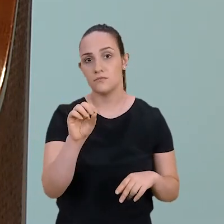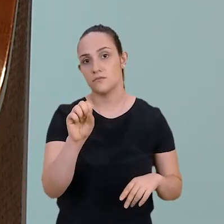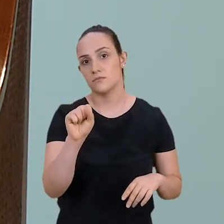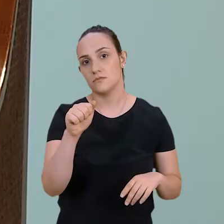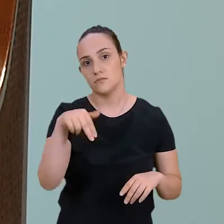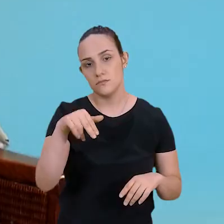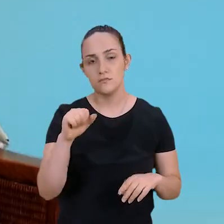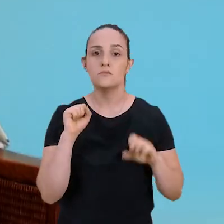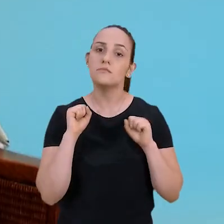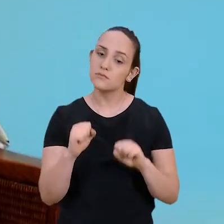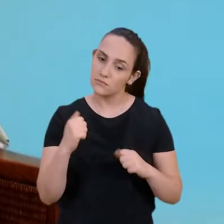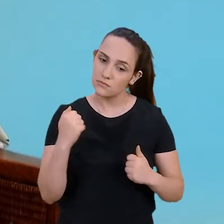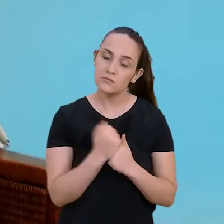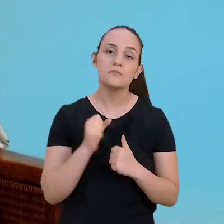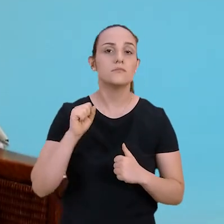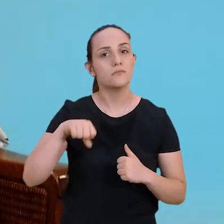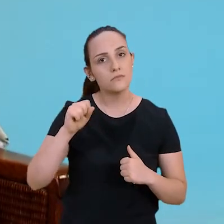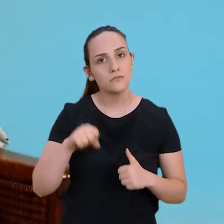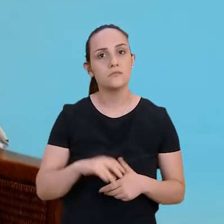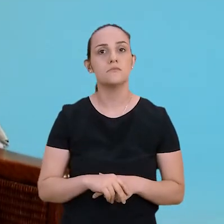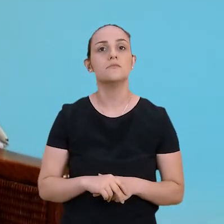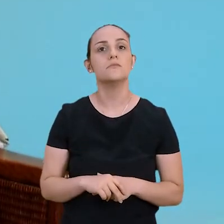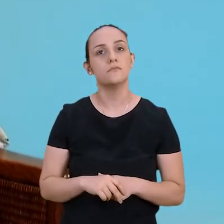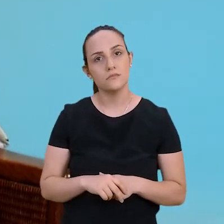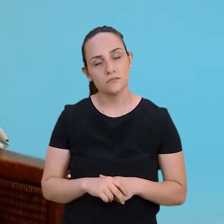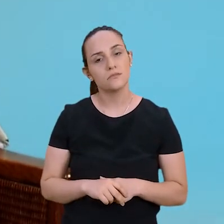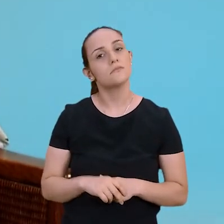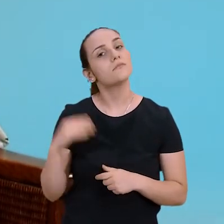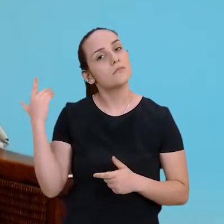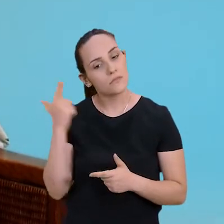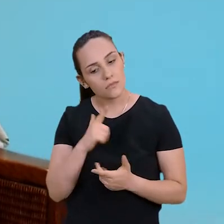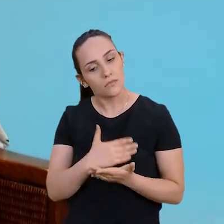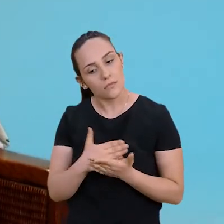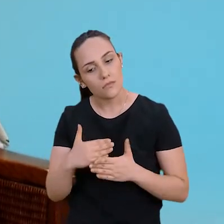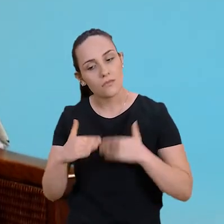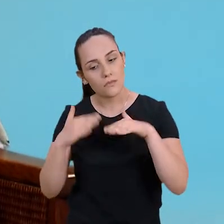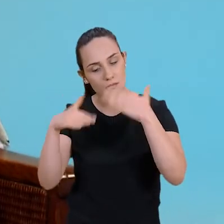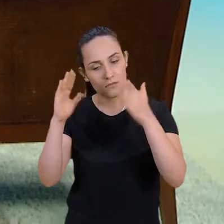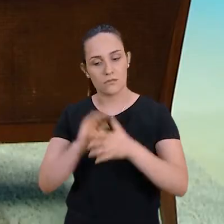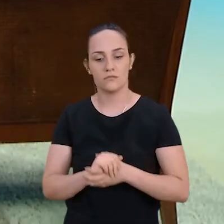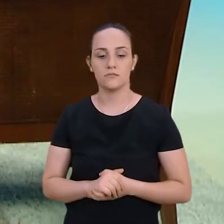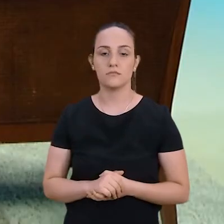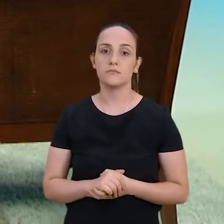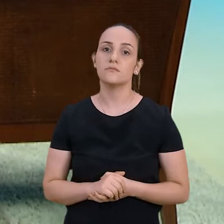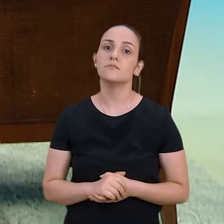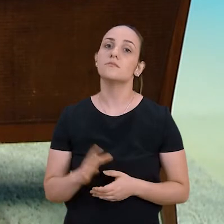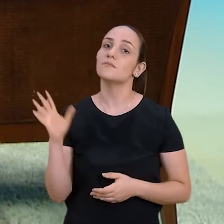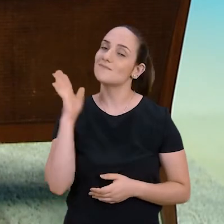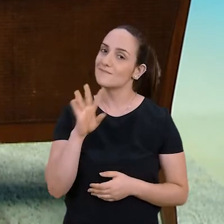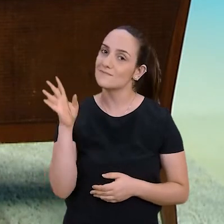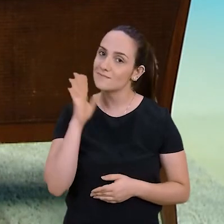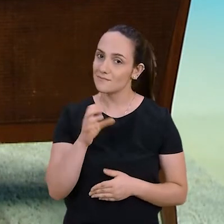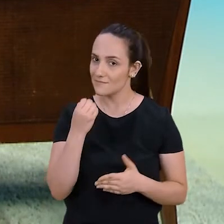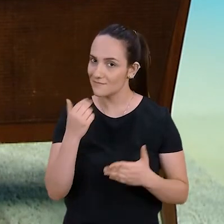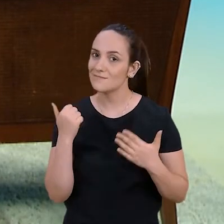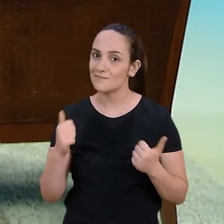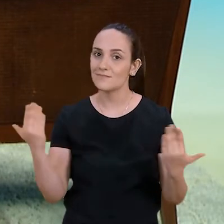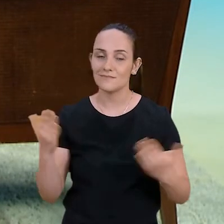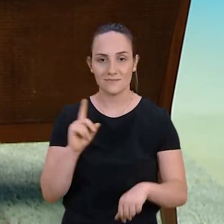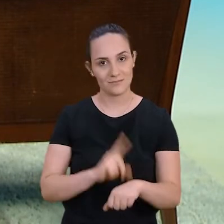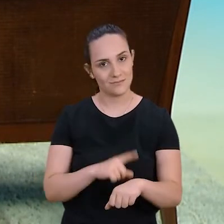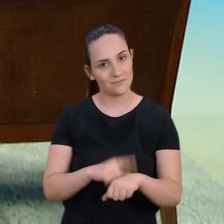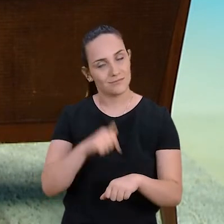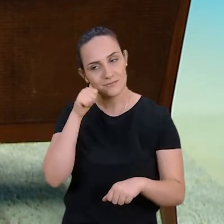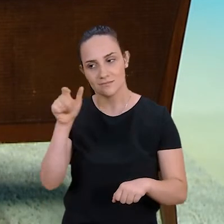contem sempre comigo para vocês começarem esse trabalho na Mielo. Olha, muito legal esse momento aqui